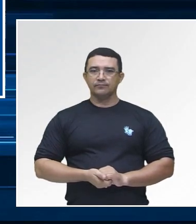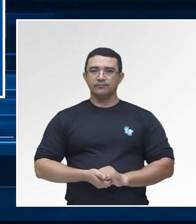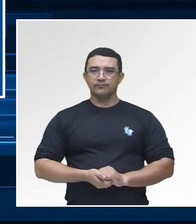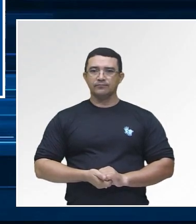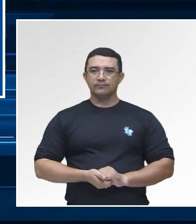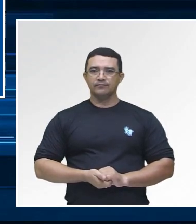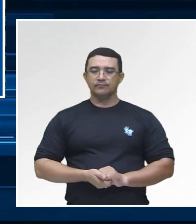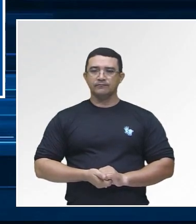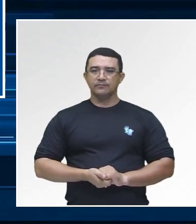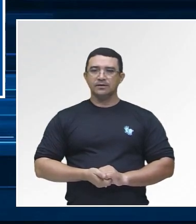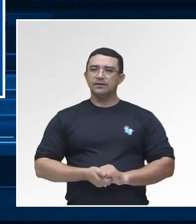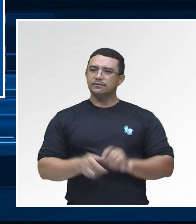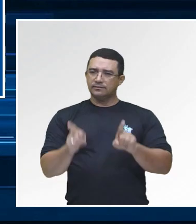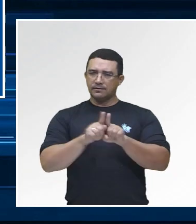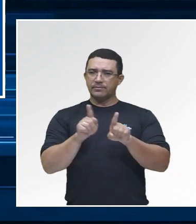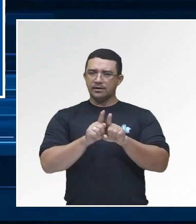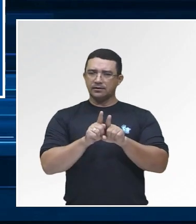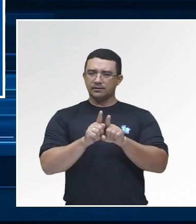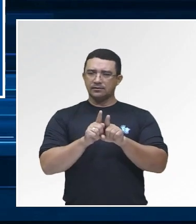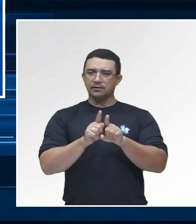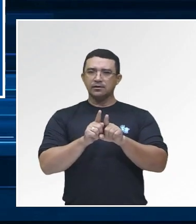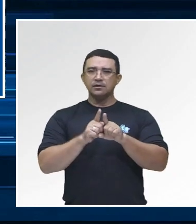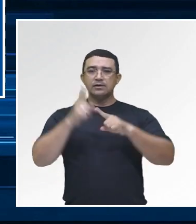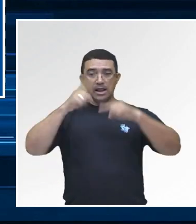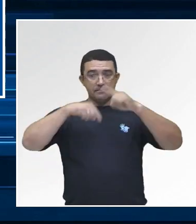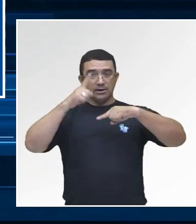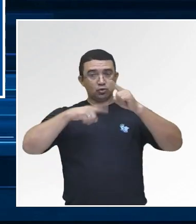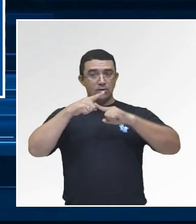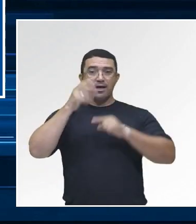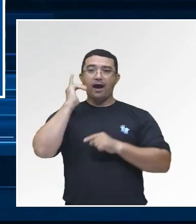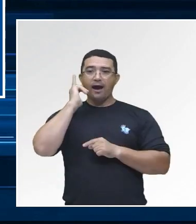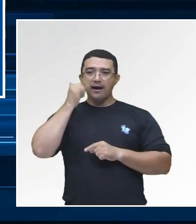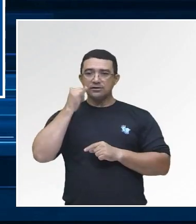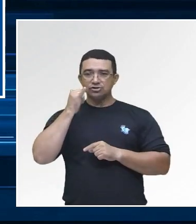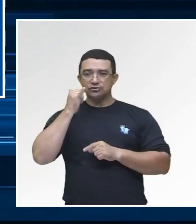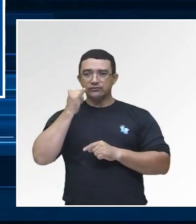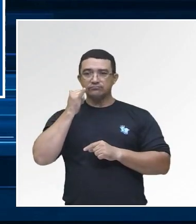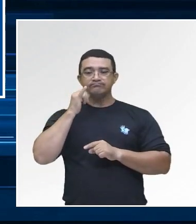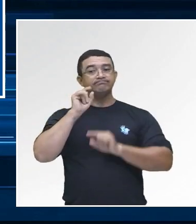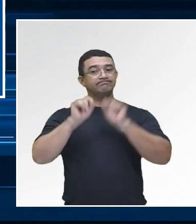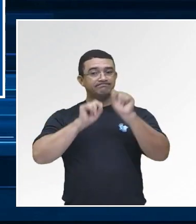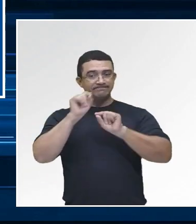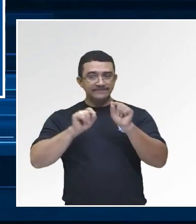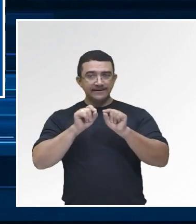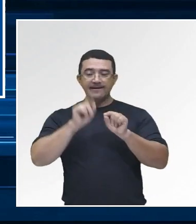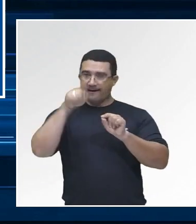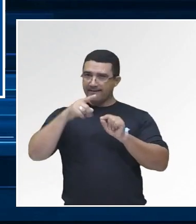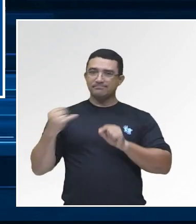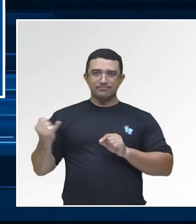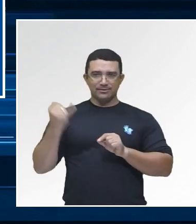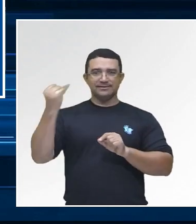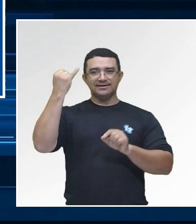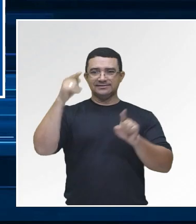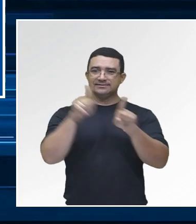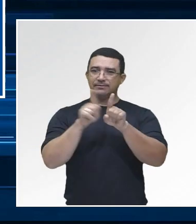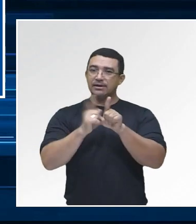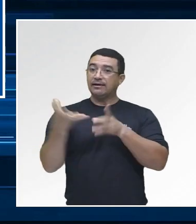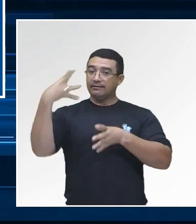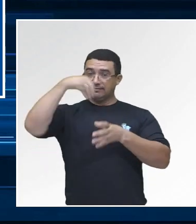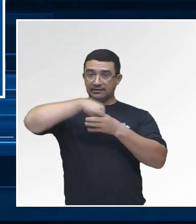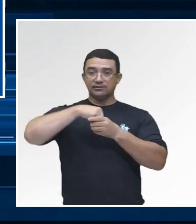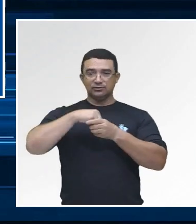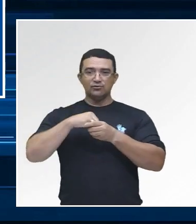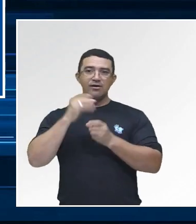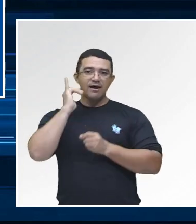Que faz parte também dos elementos, né? Aquilo que é necessário em uma